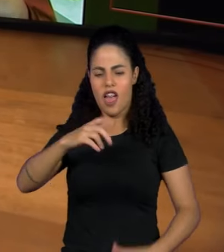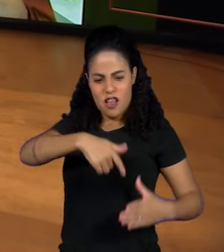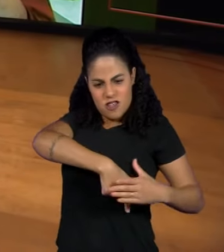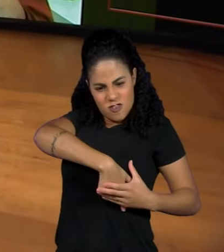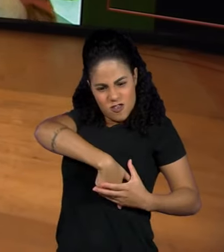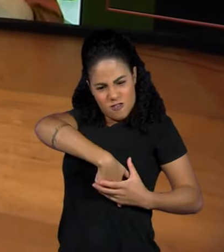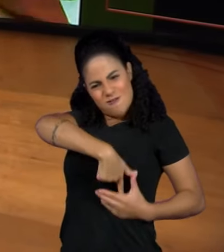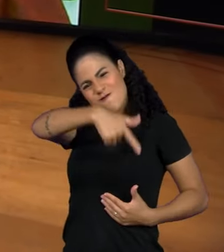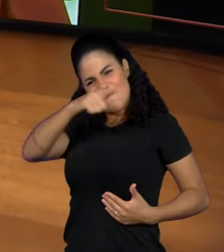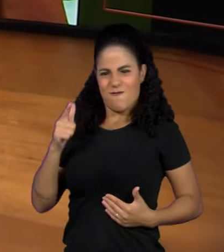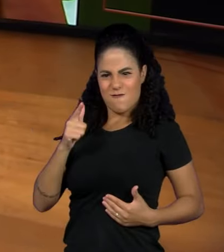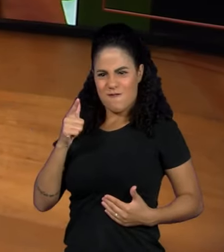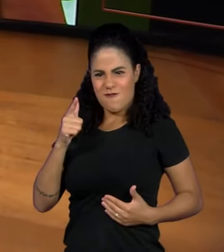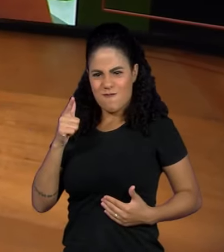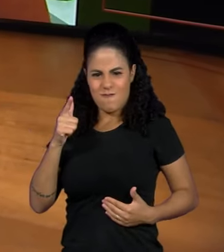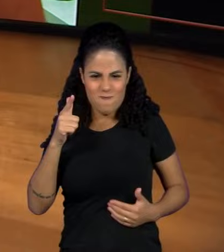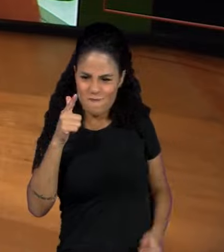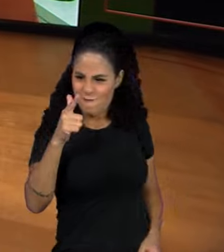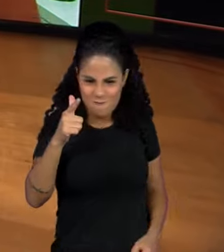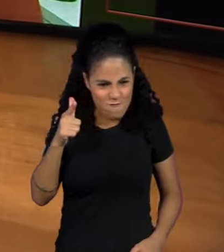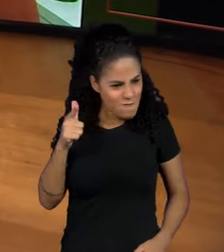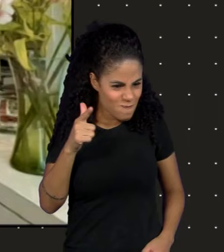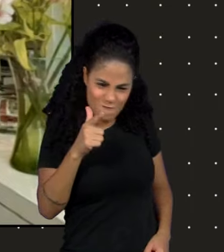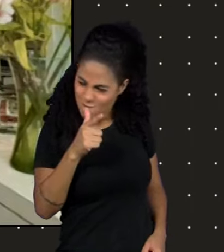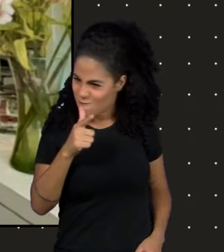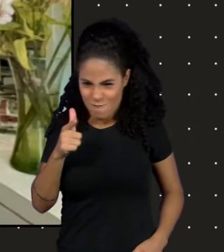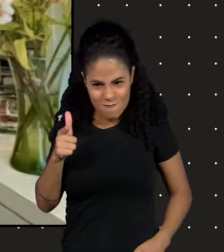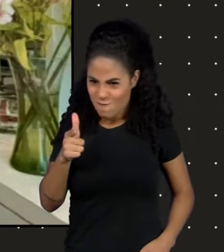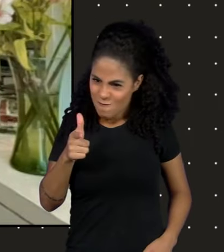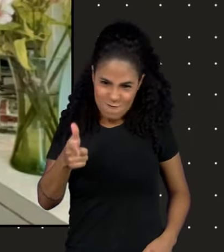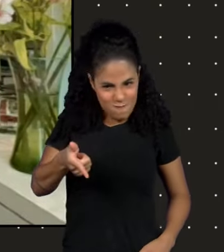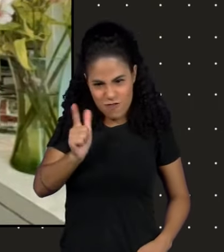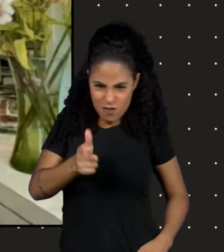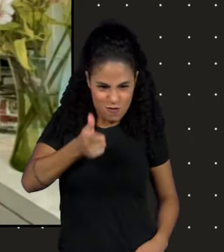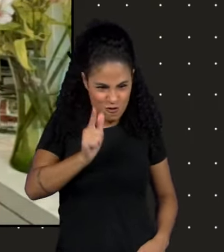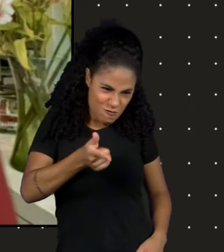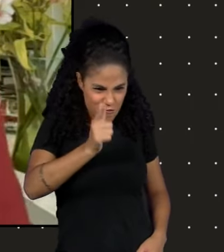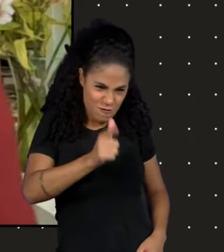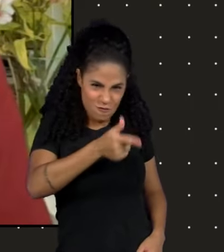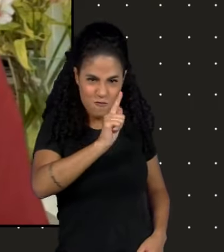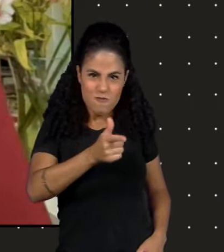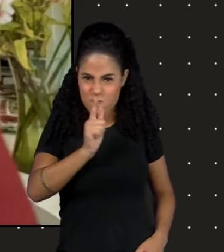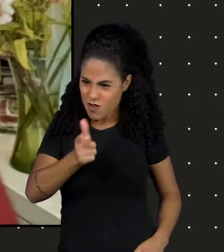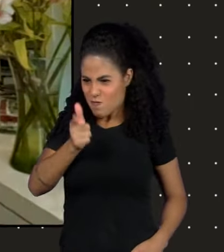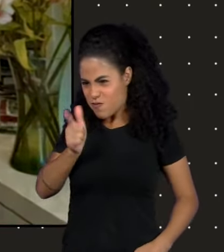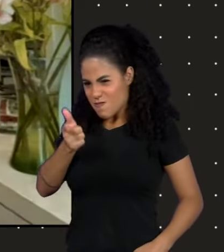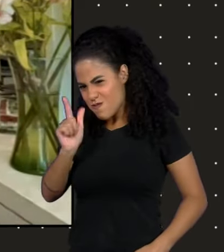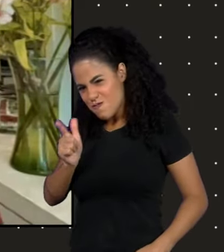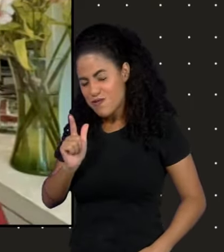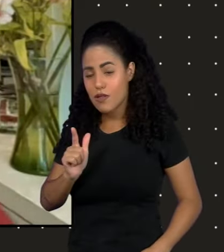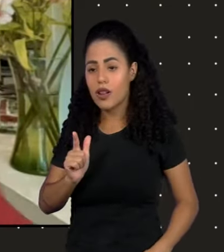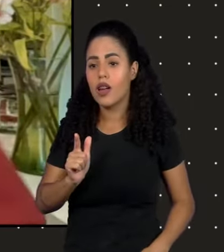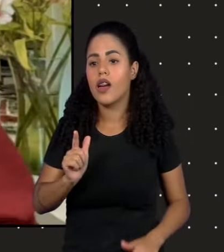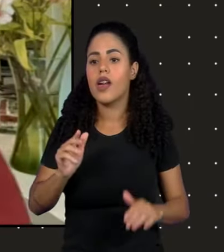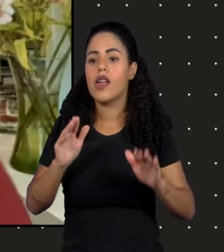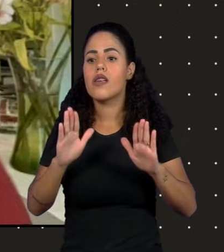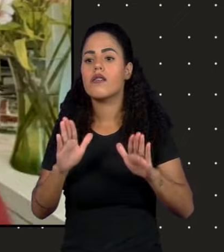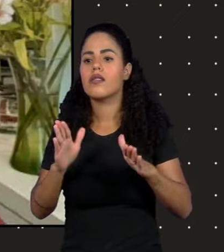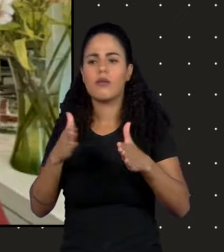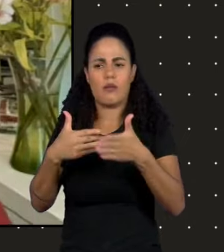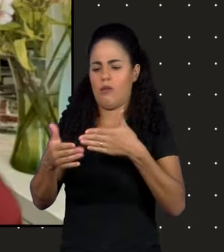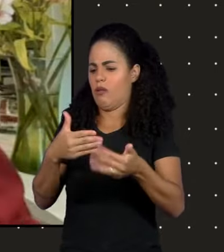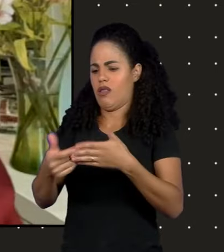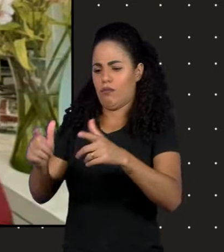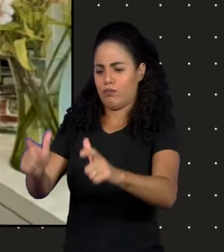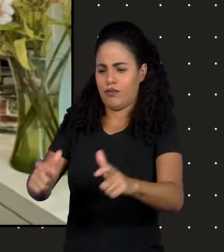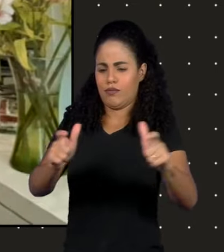revólver imaginário e começava a atirar para onde havia vindo o som. Pá, pá, pá, pá. Mas isso em qualquer